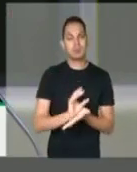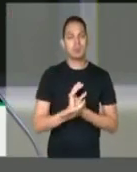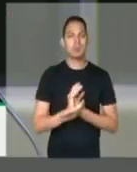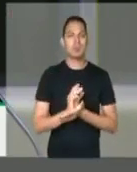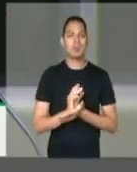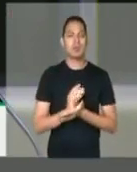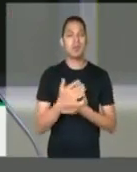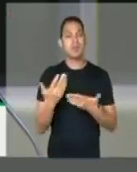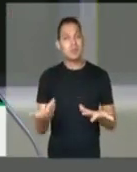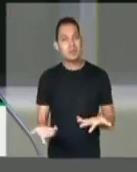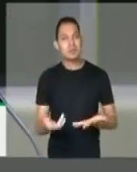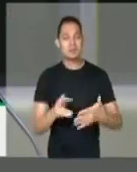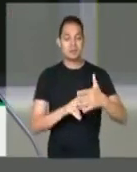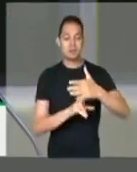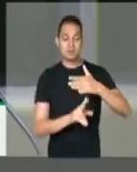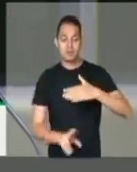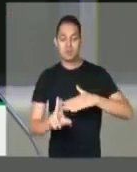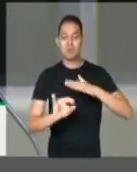receita própria.